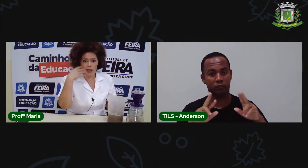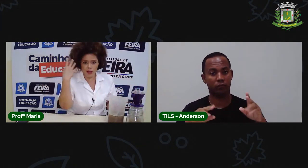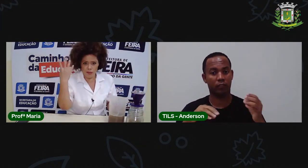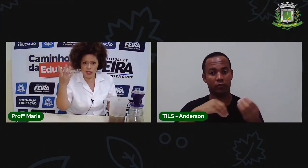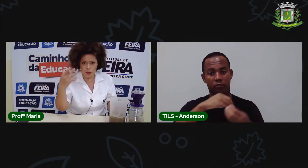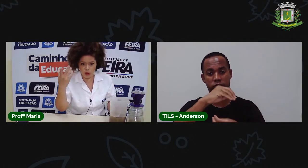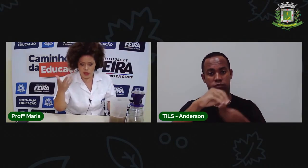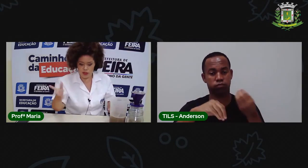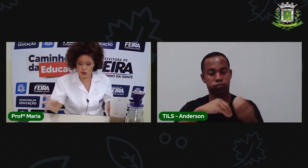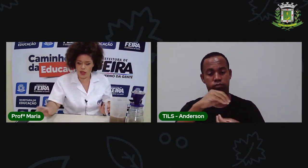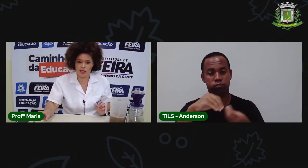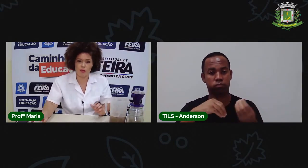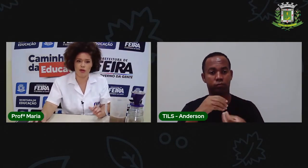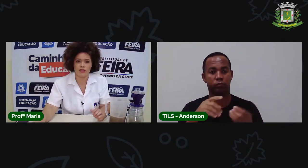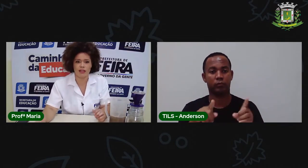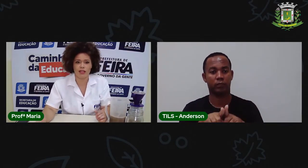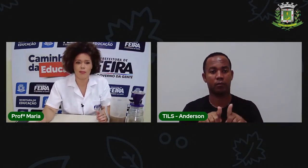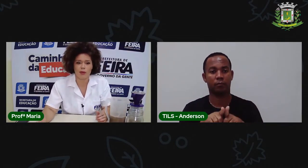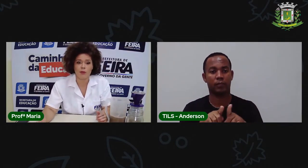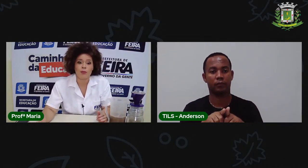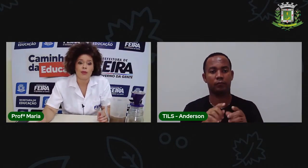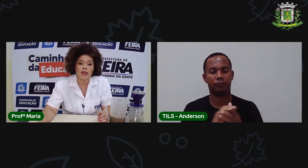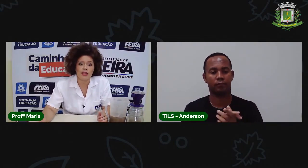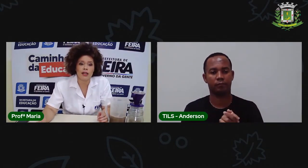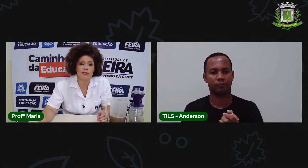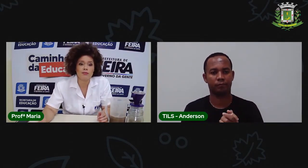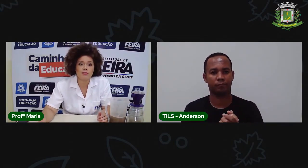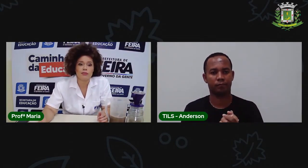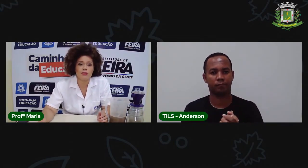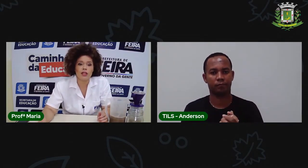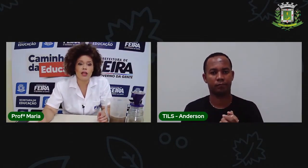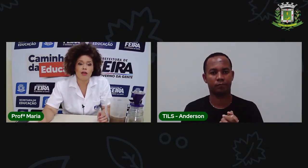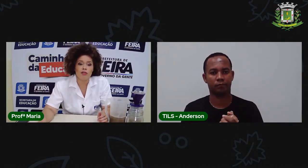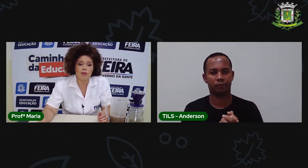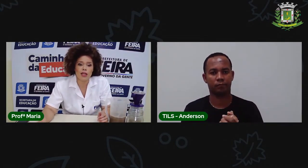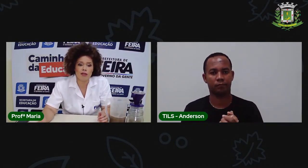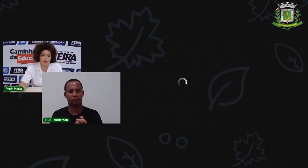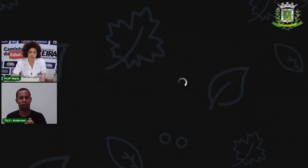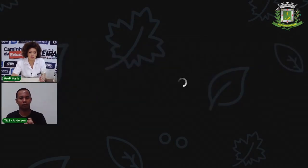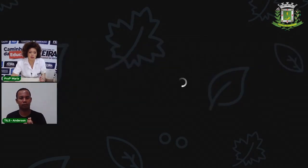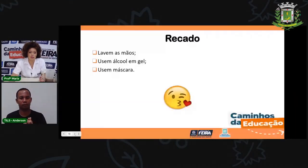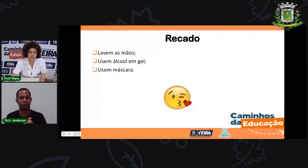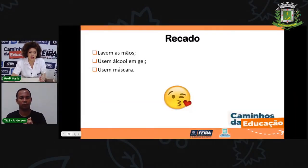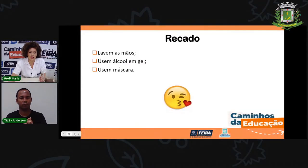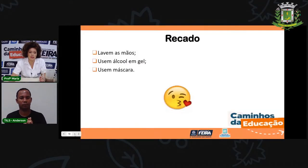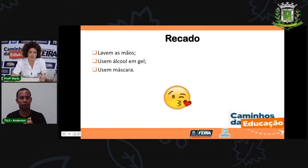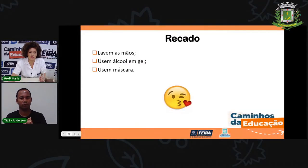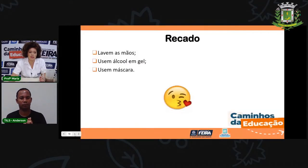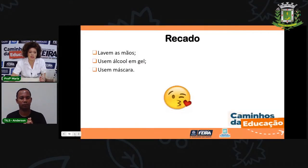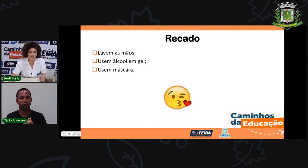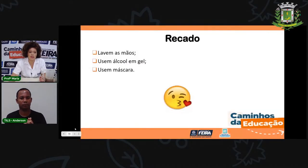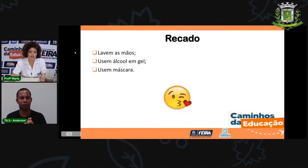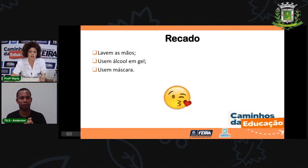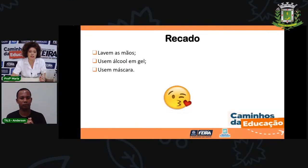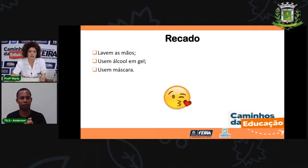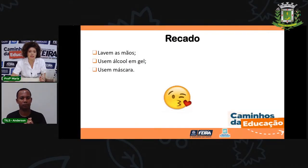bem mais potentes do que esse improvisado da Pro então vamos aqui voltar nosso slide